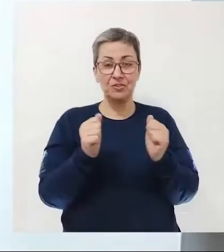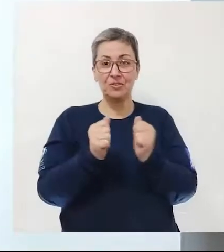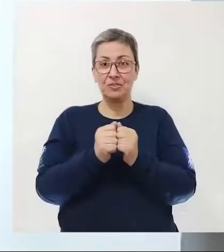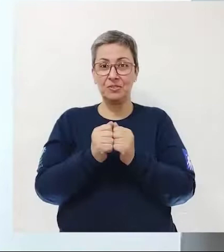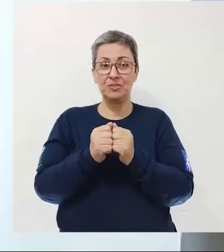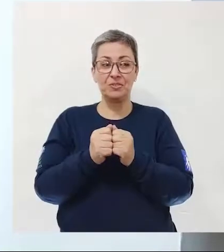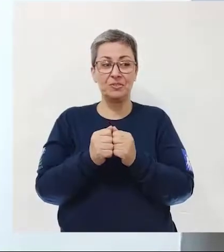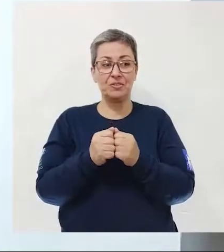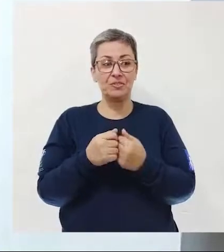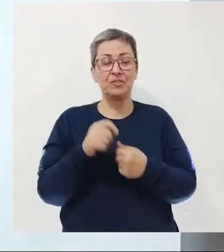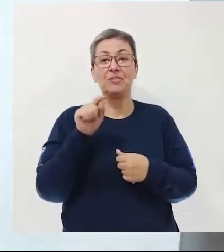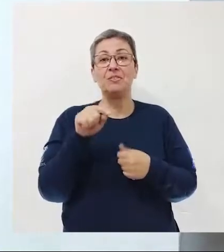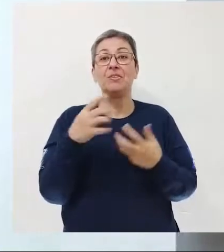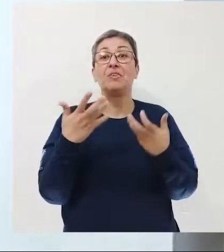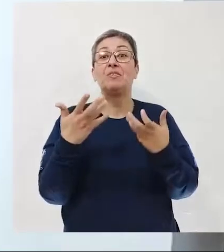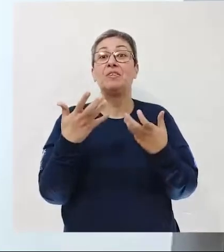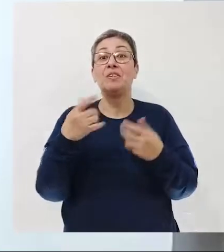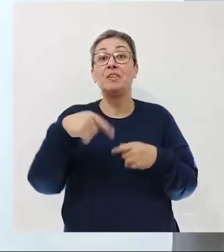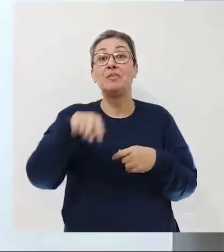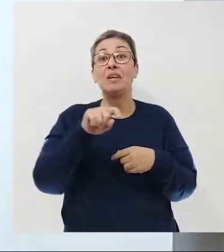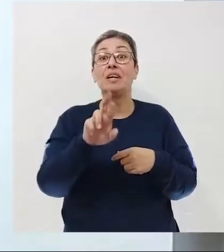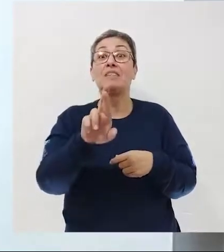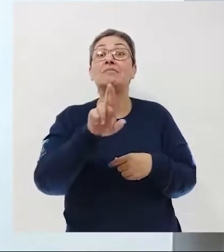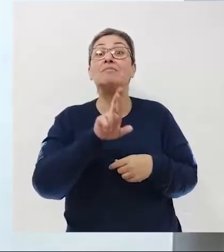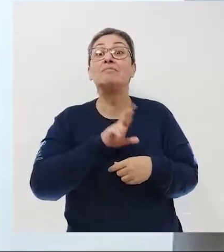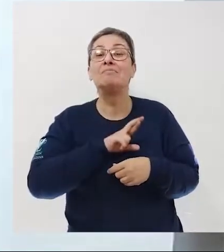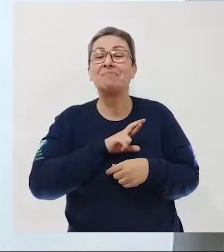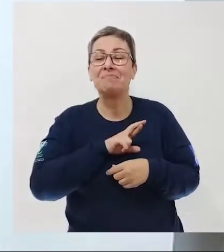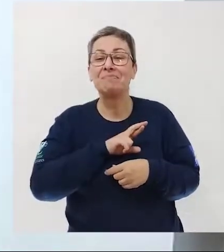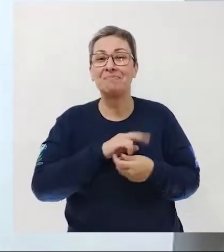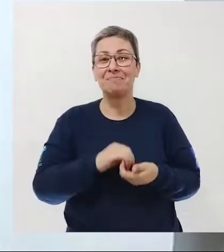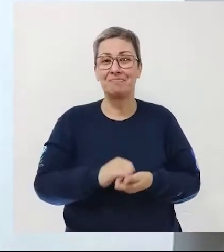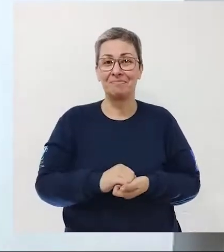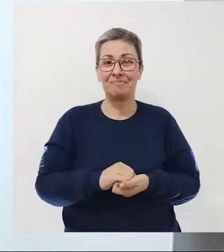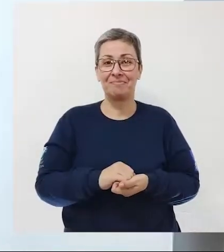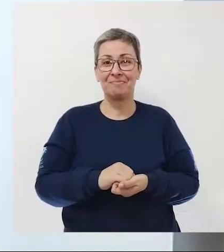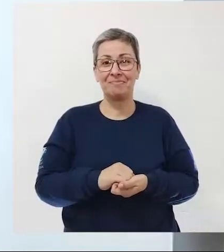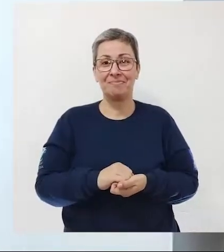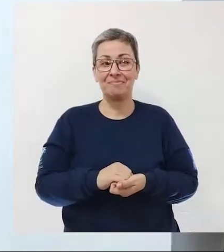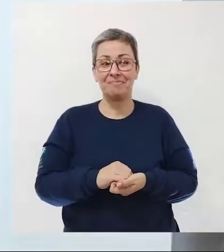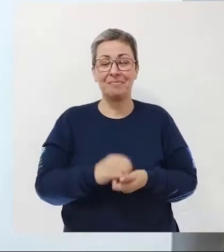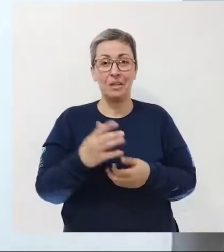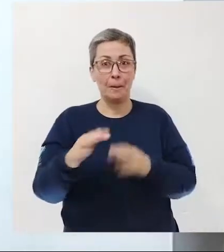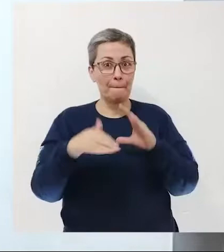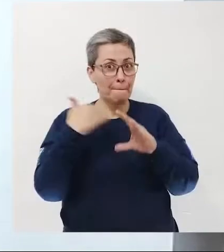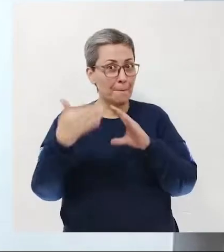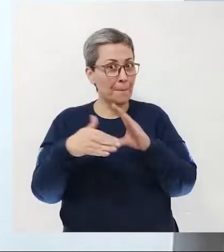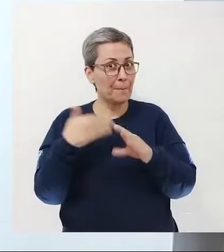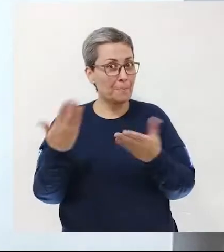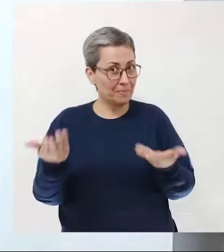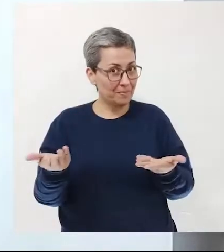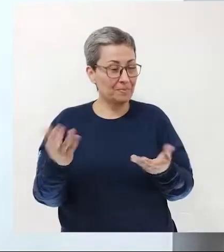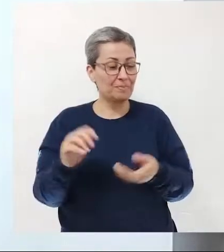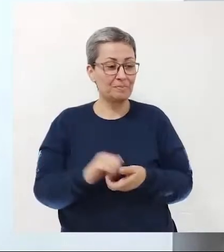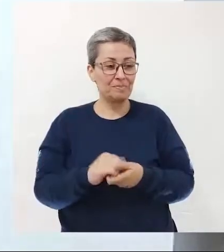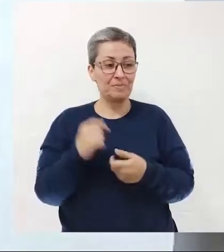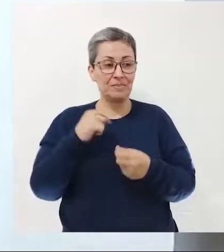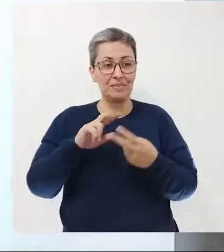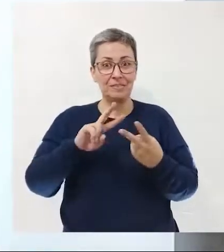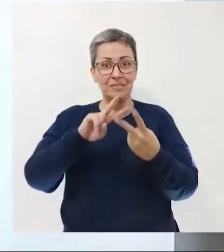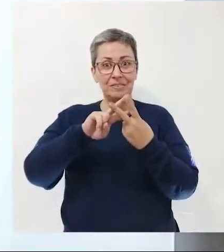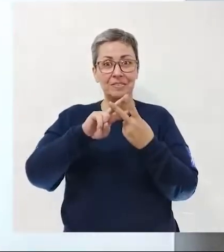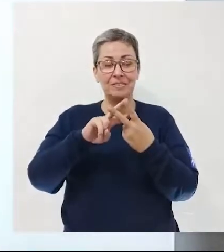nós aqui, queremos saber a sua resposta. Mande aqui para nós